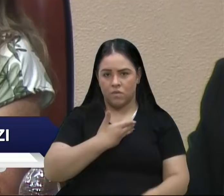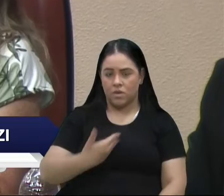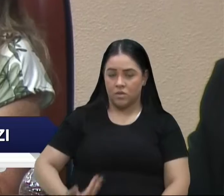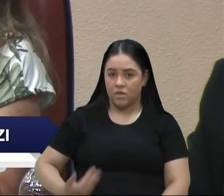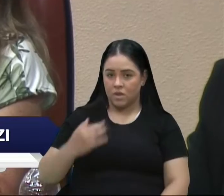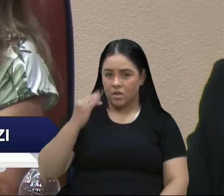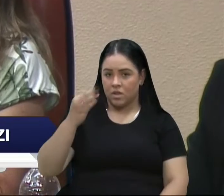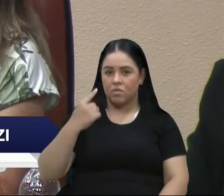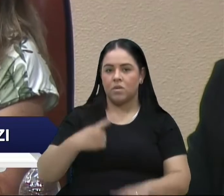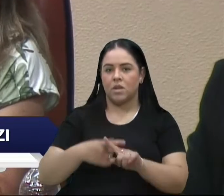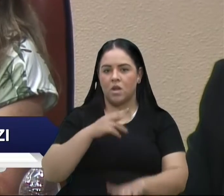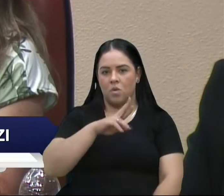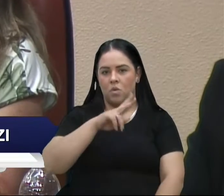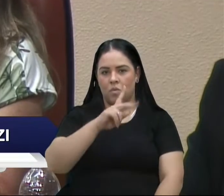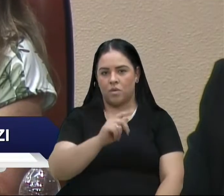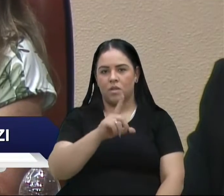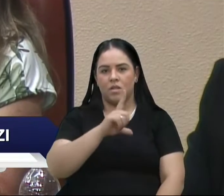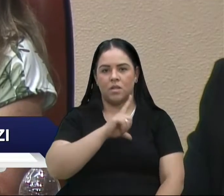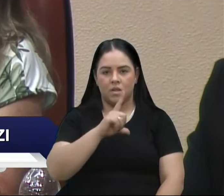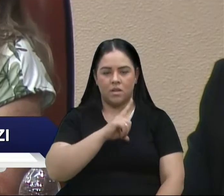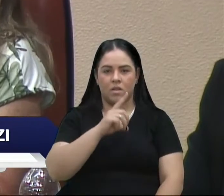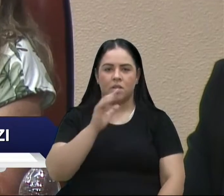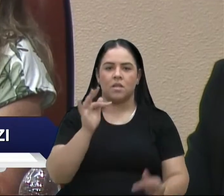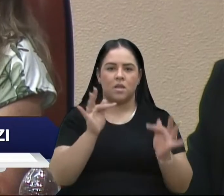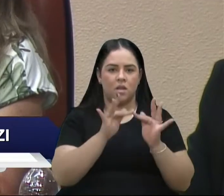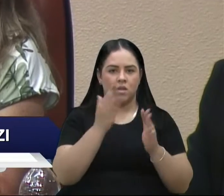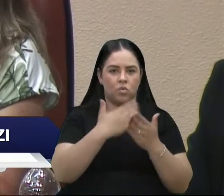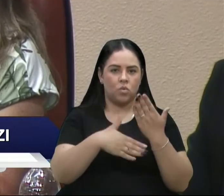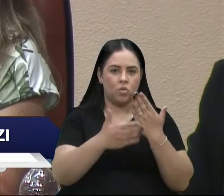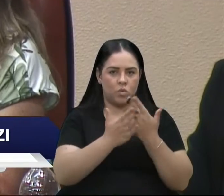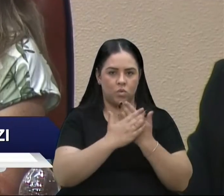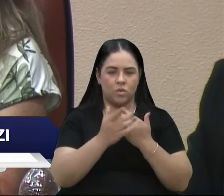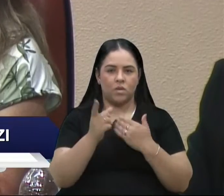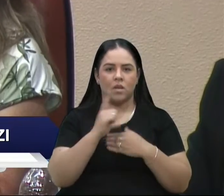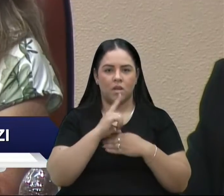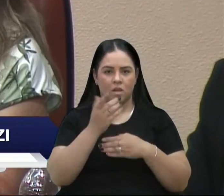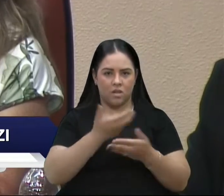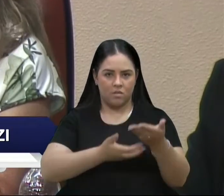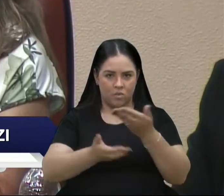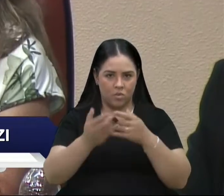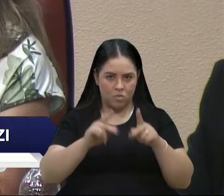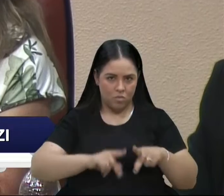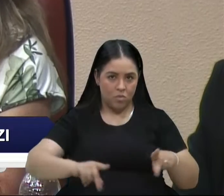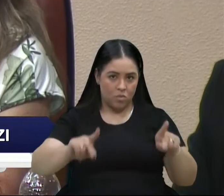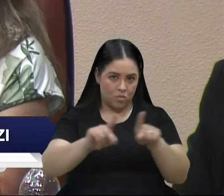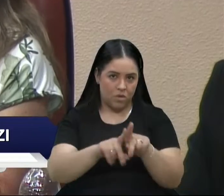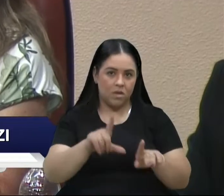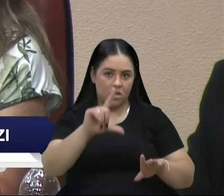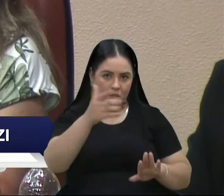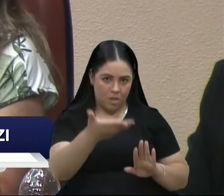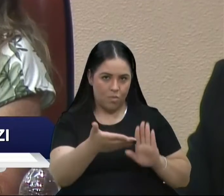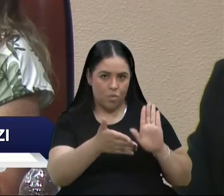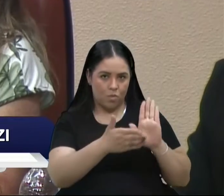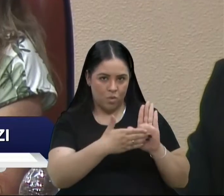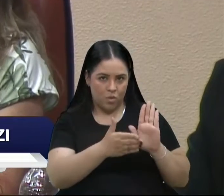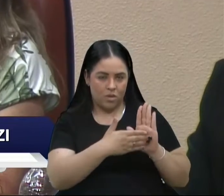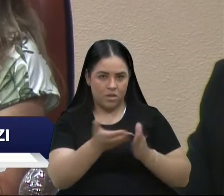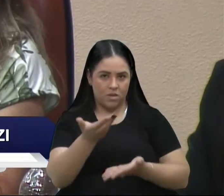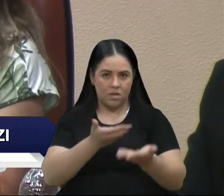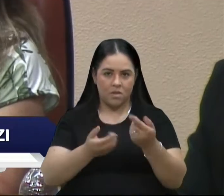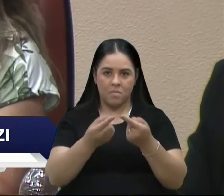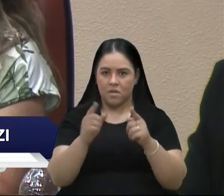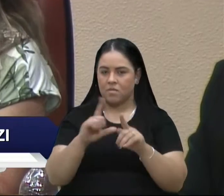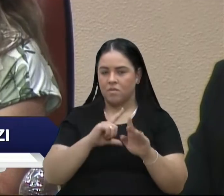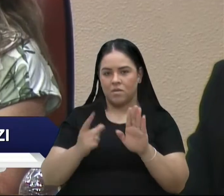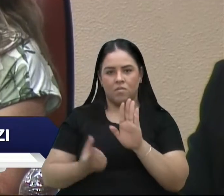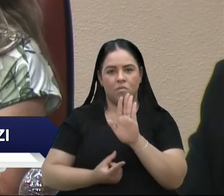de que a UPA, sim, atende critérios técnicos, atende a população a qual ela se propôs a atender, mas não há